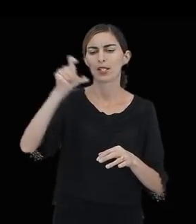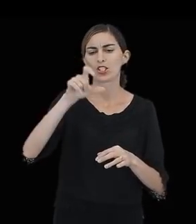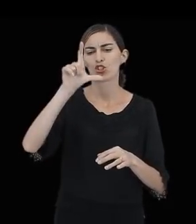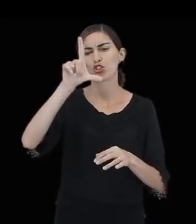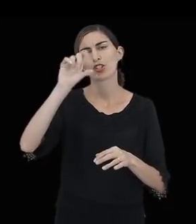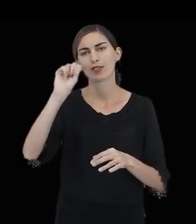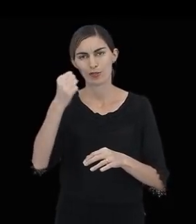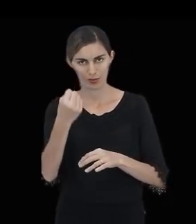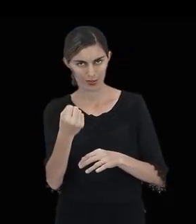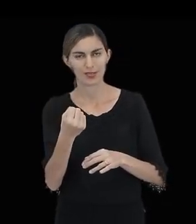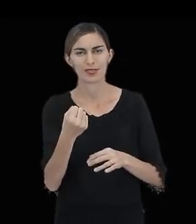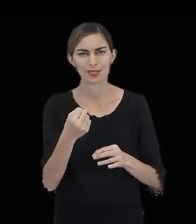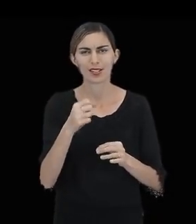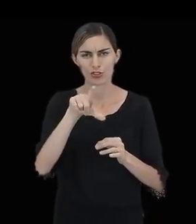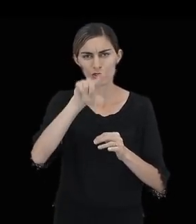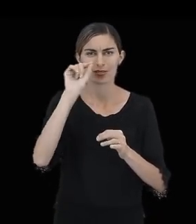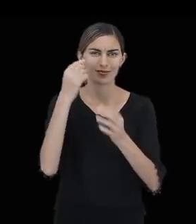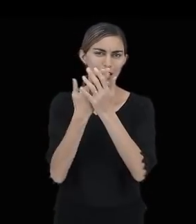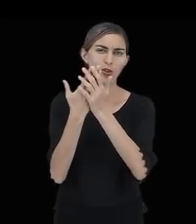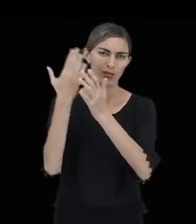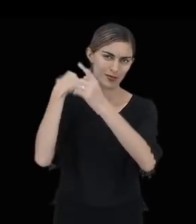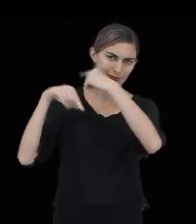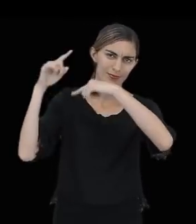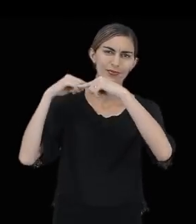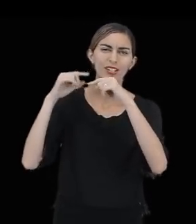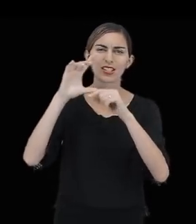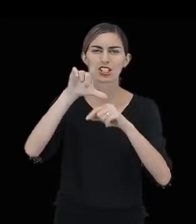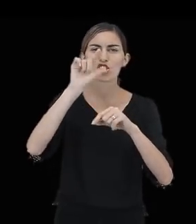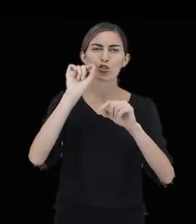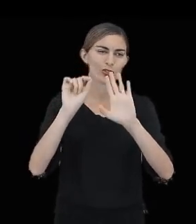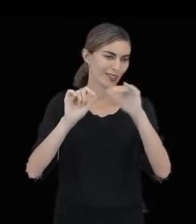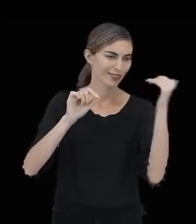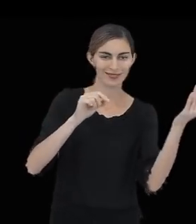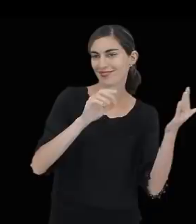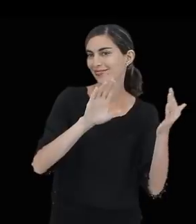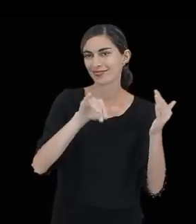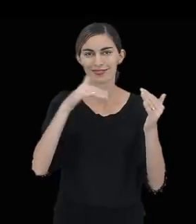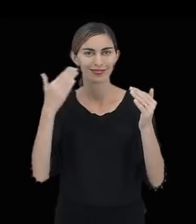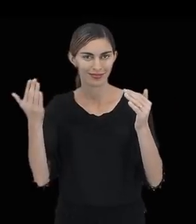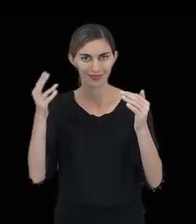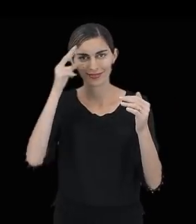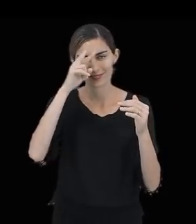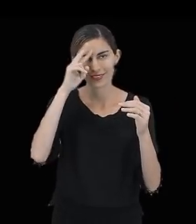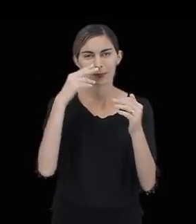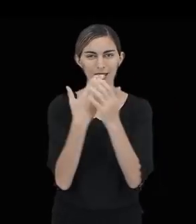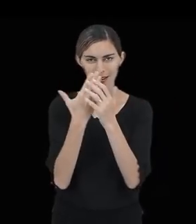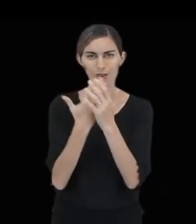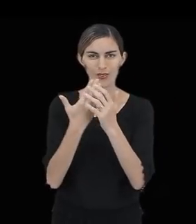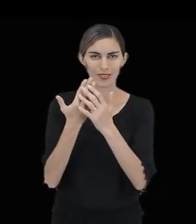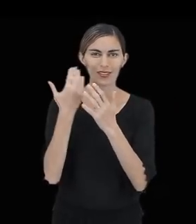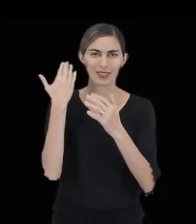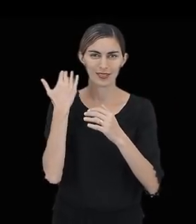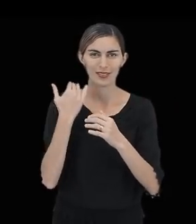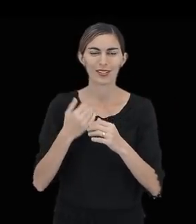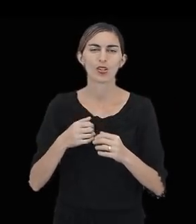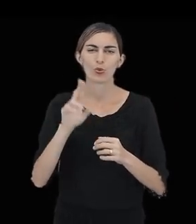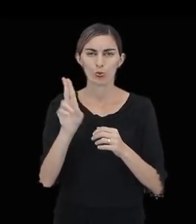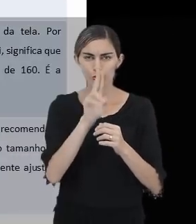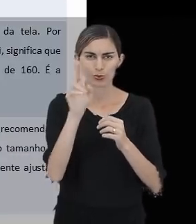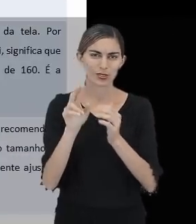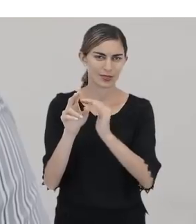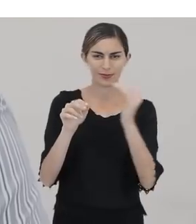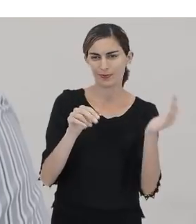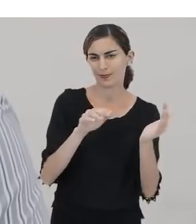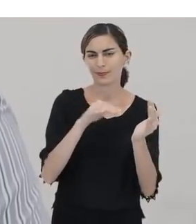aula anterior, que a gente definiu um espaçamento lateral esquerdo e um espaçamento lateral direito usando DP, mas poderia